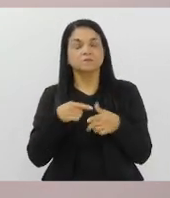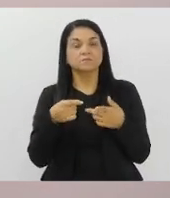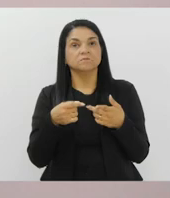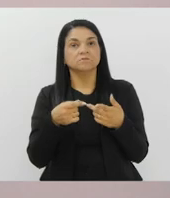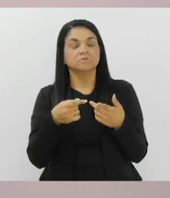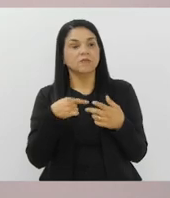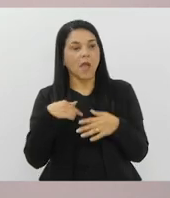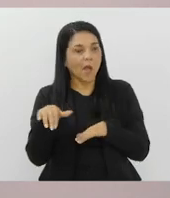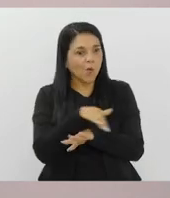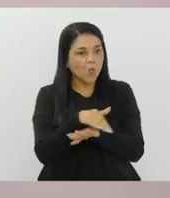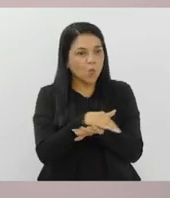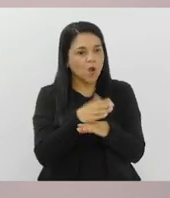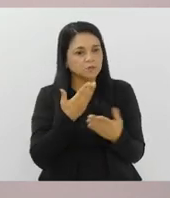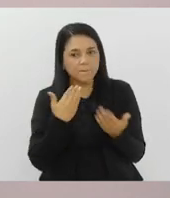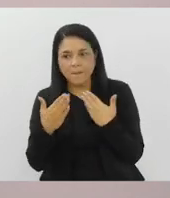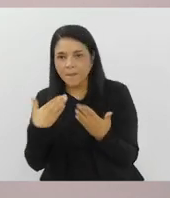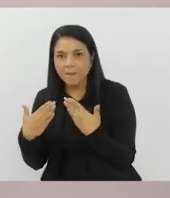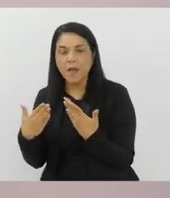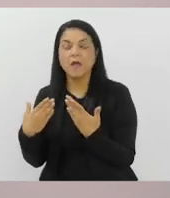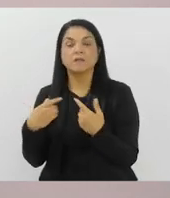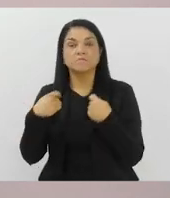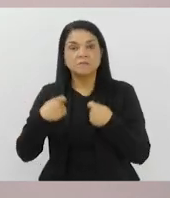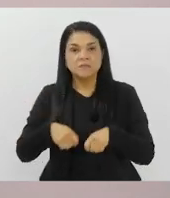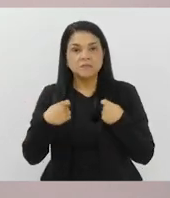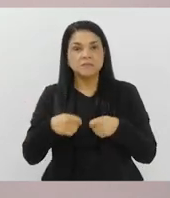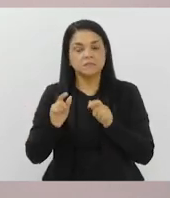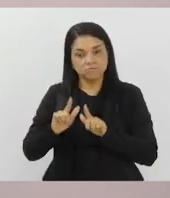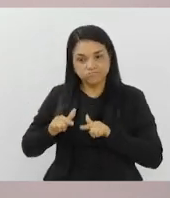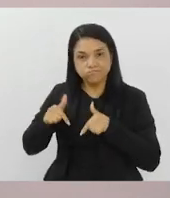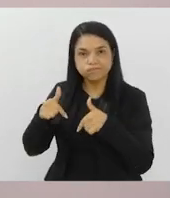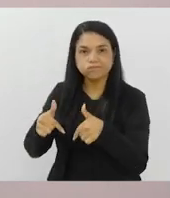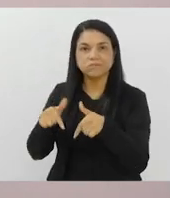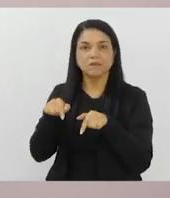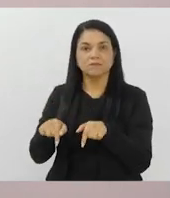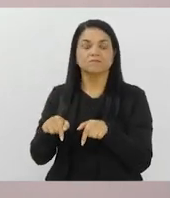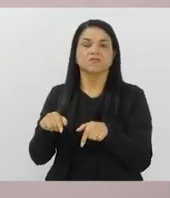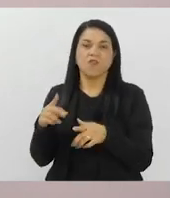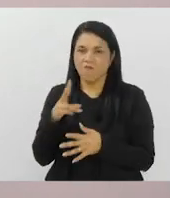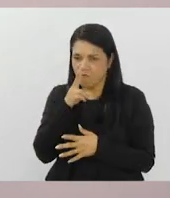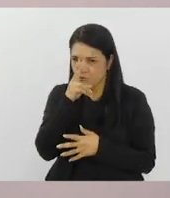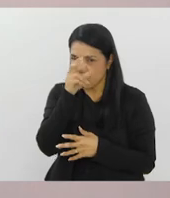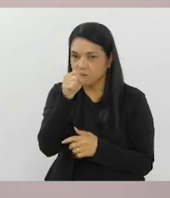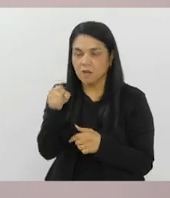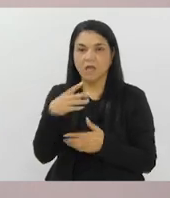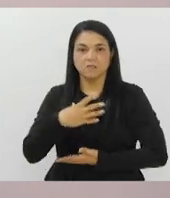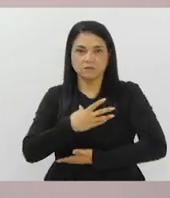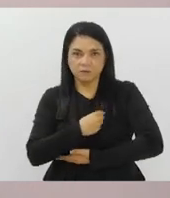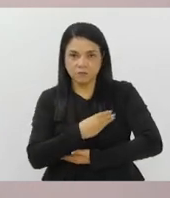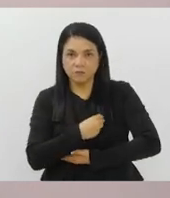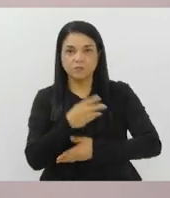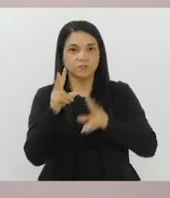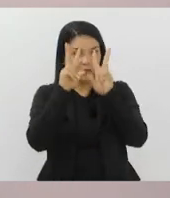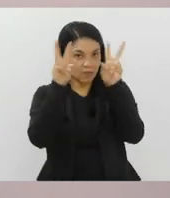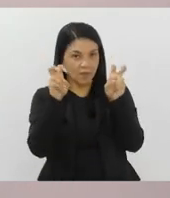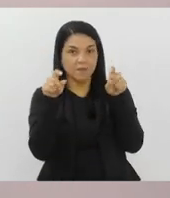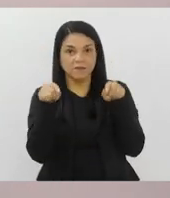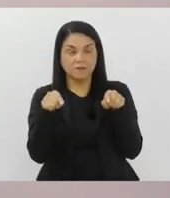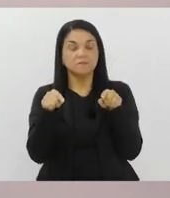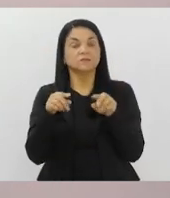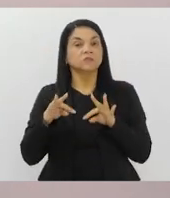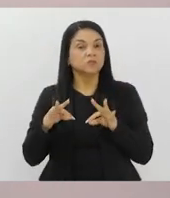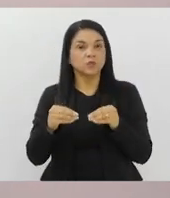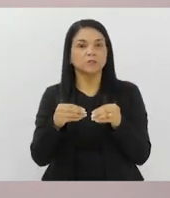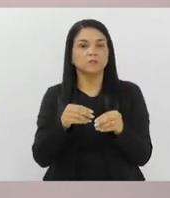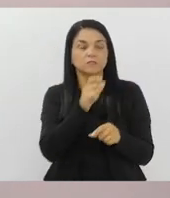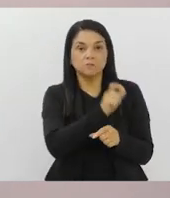rua, é muito importante, gente. Então, ações de promoção, elas com certeza fortalecem a amamentação e fortalecem todas as pessoas